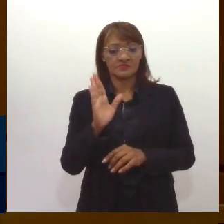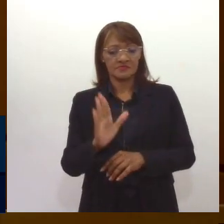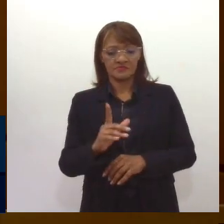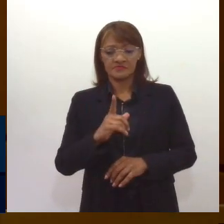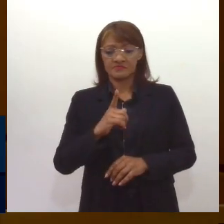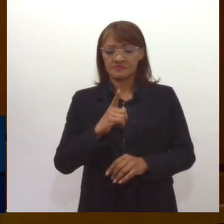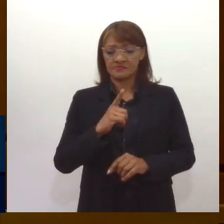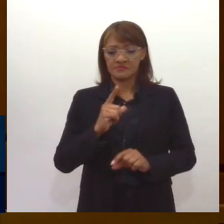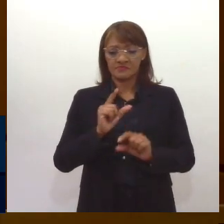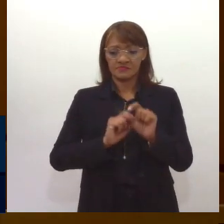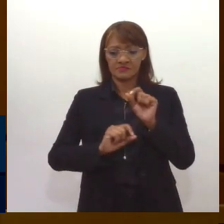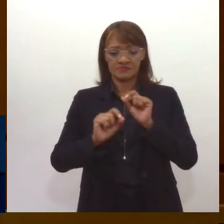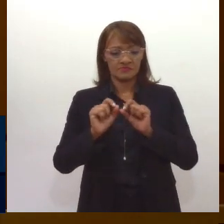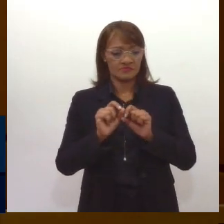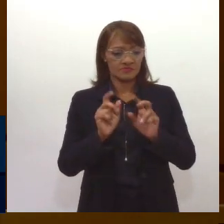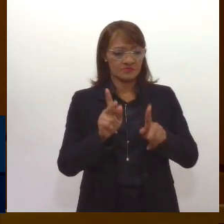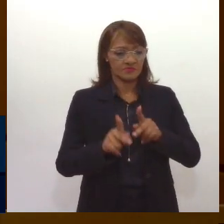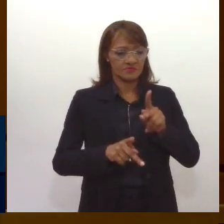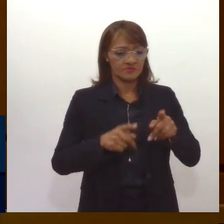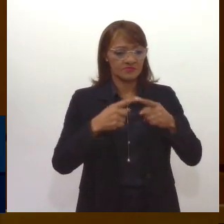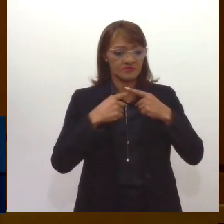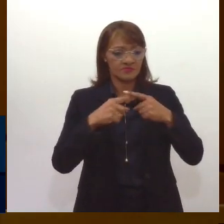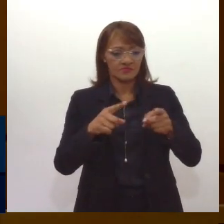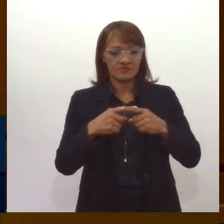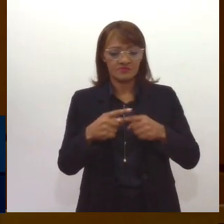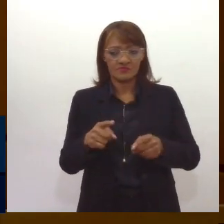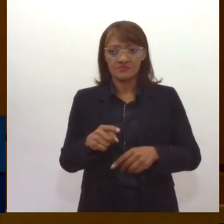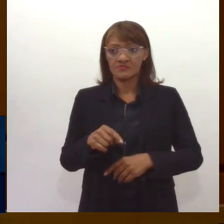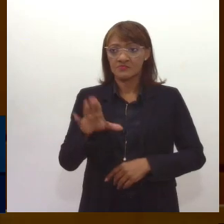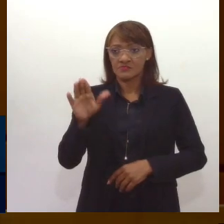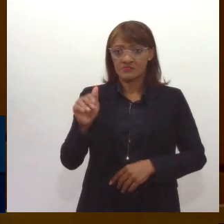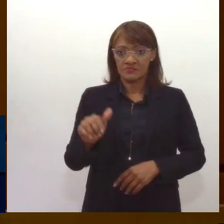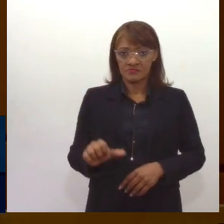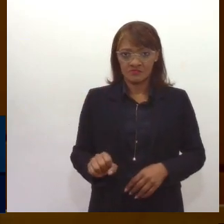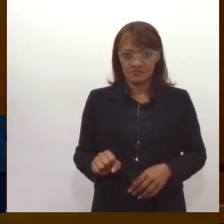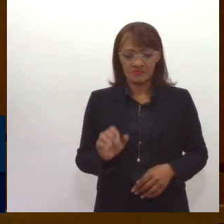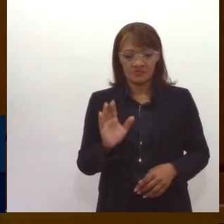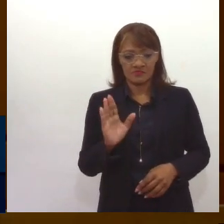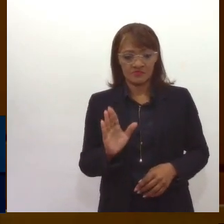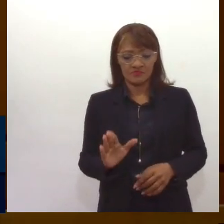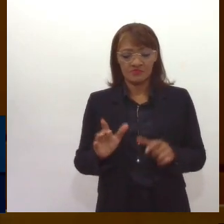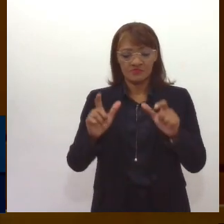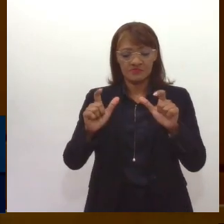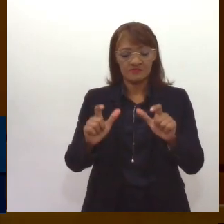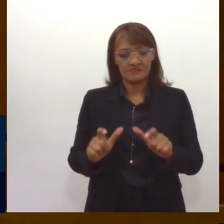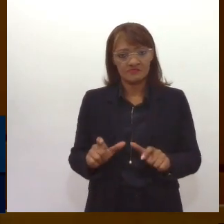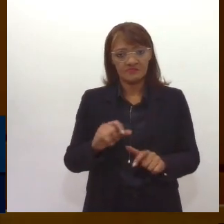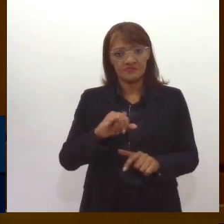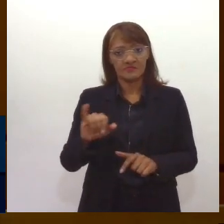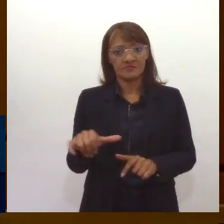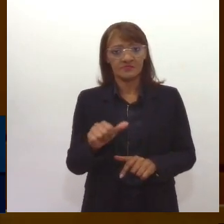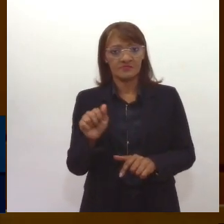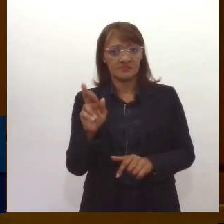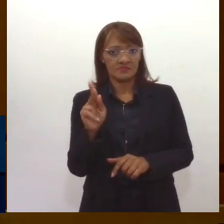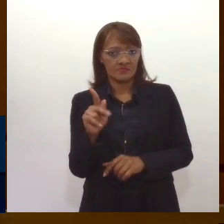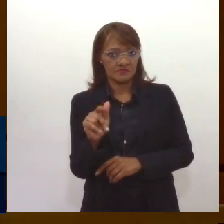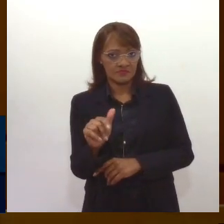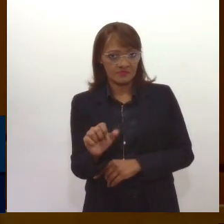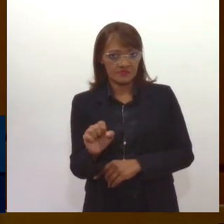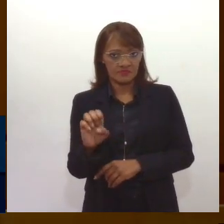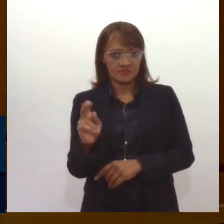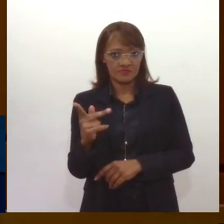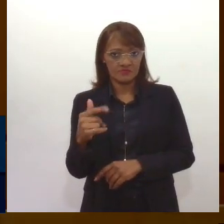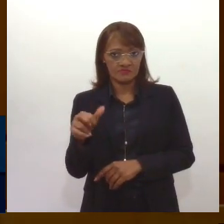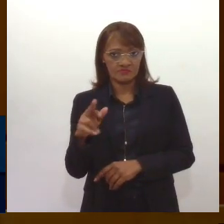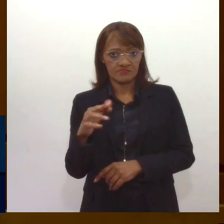do CAIS, do Jardim Esperança, em Aracaju. As pessoas reclamando da falta de atendimento,